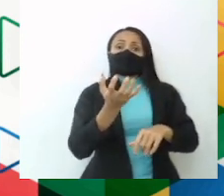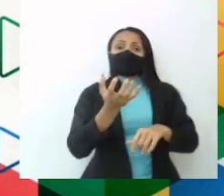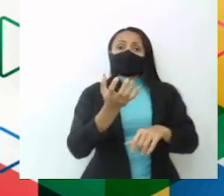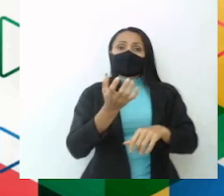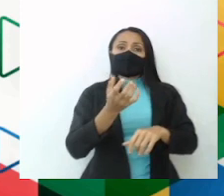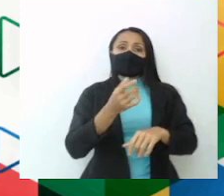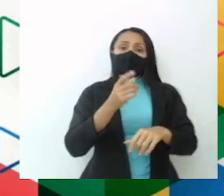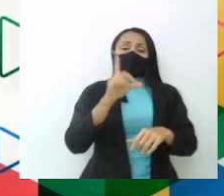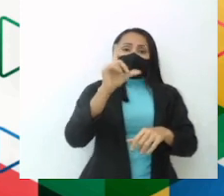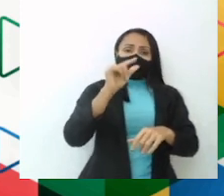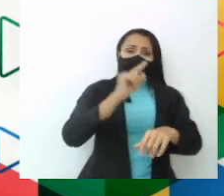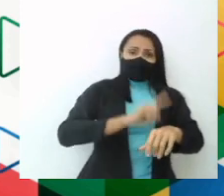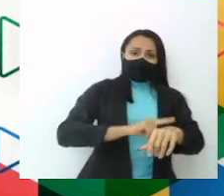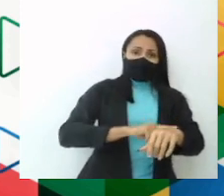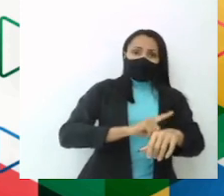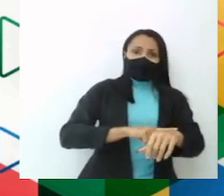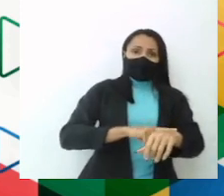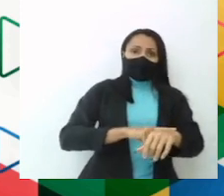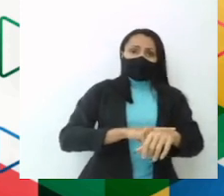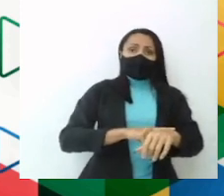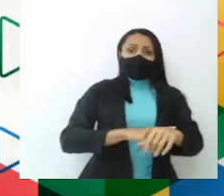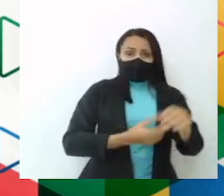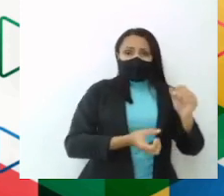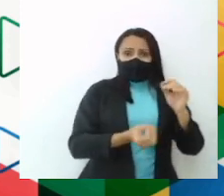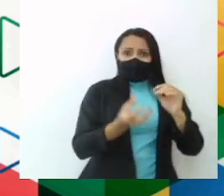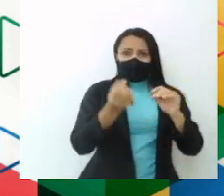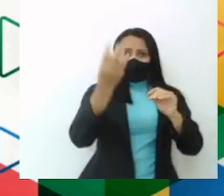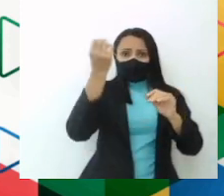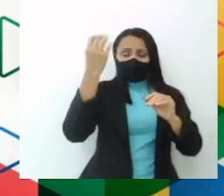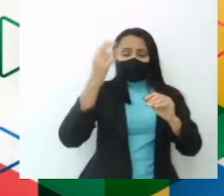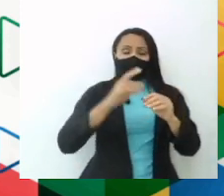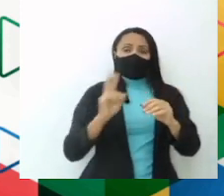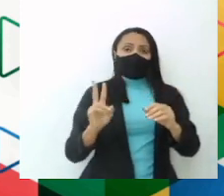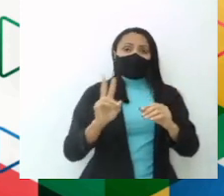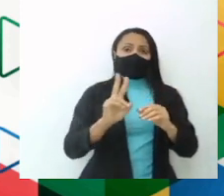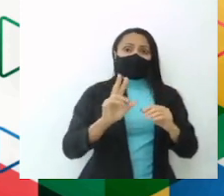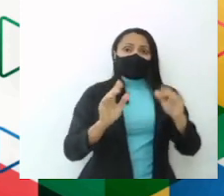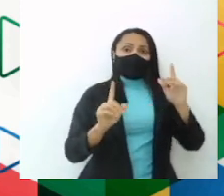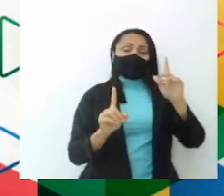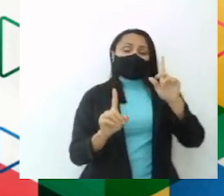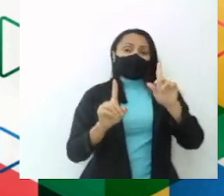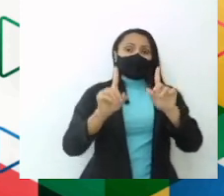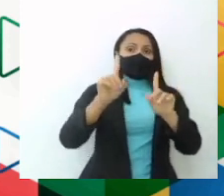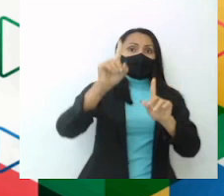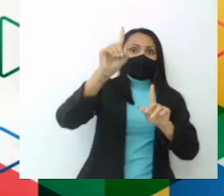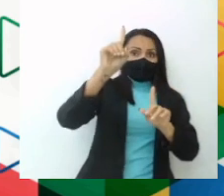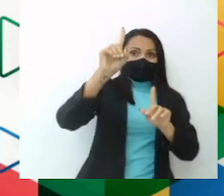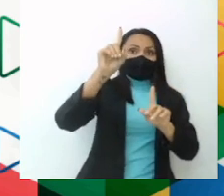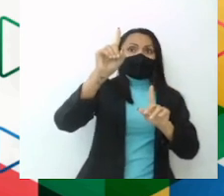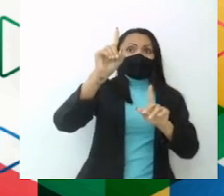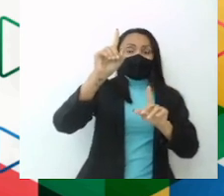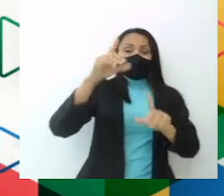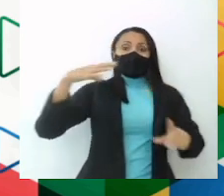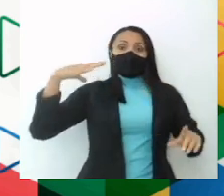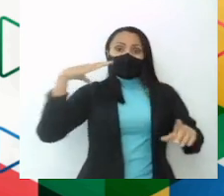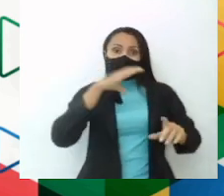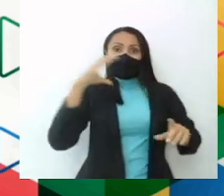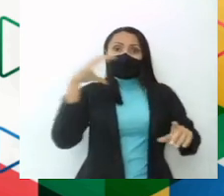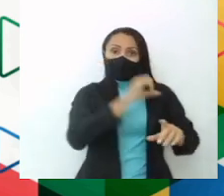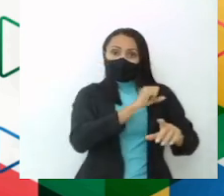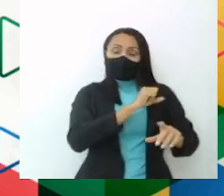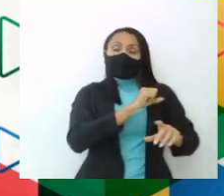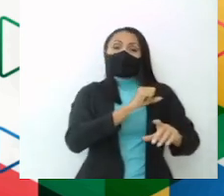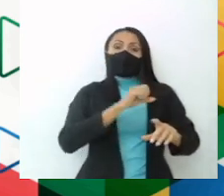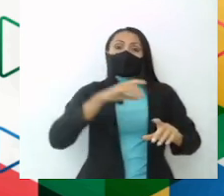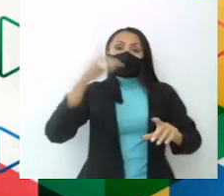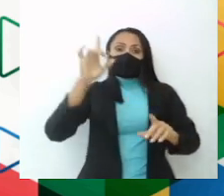uma viagem, o que é que você faz com a velocidade? Aumenta. Quanto mais rápido você vai, menos tempo